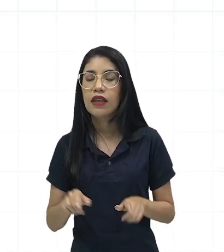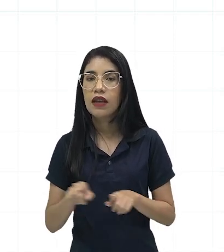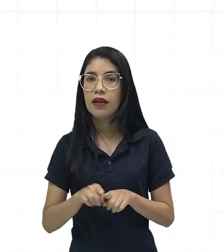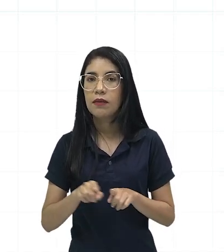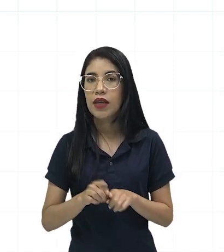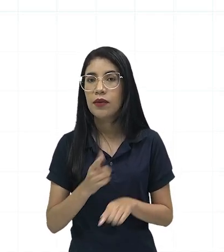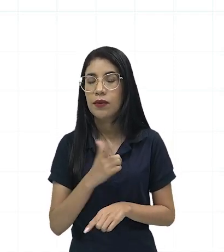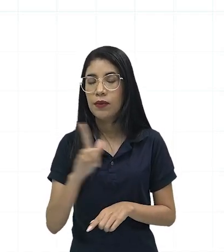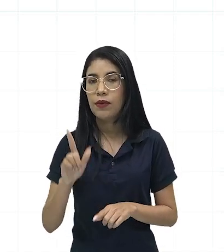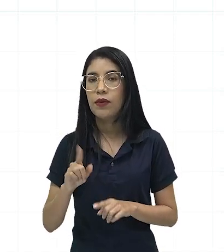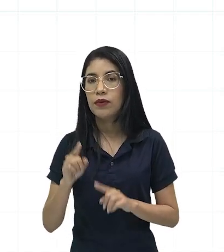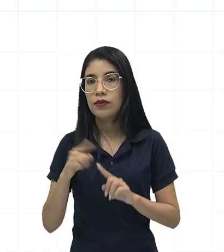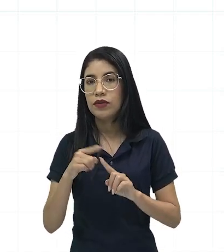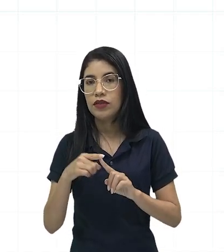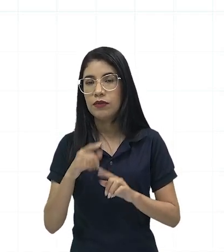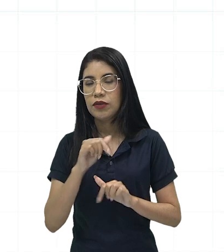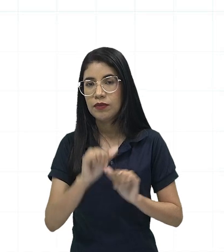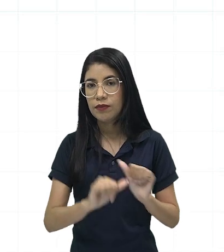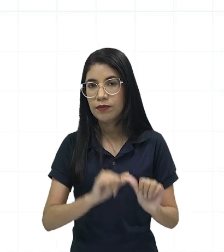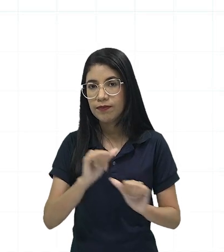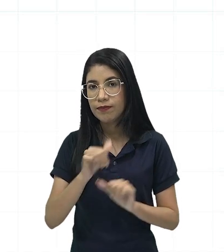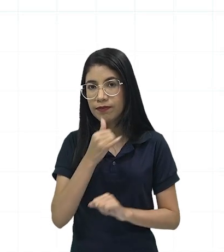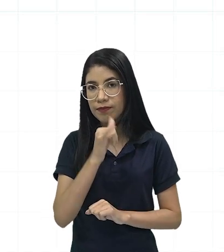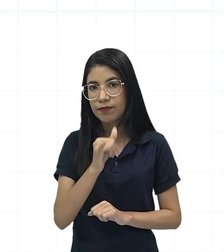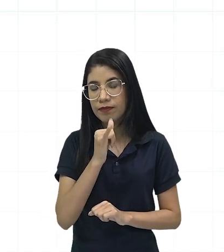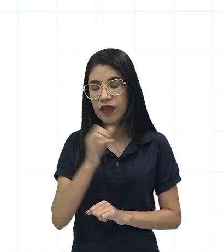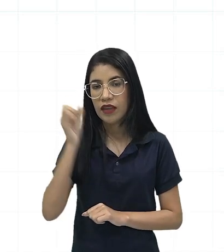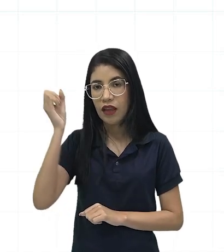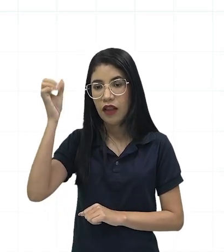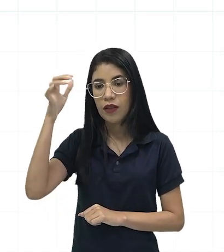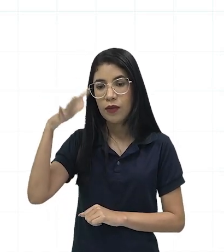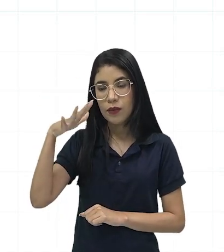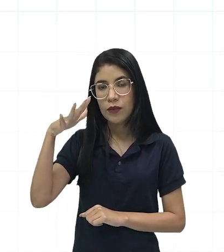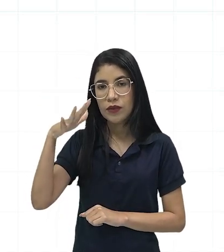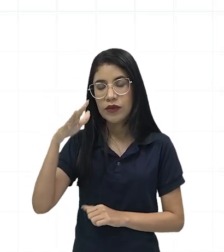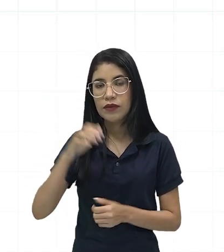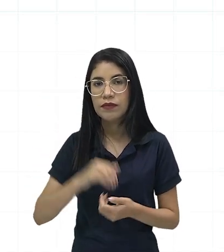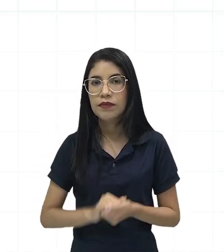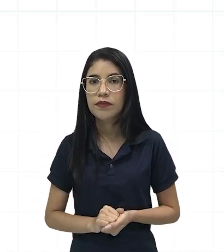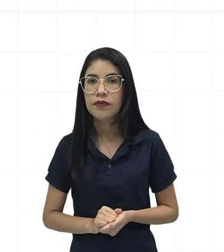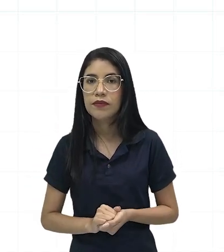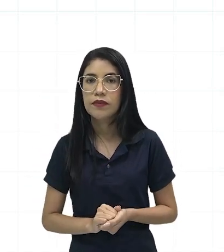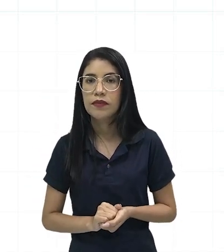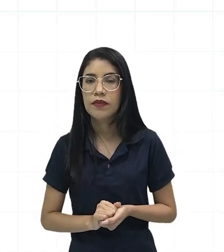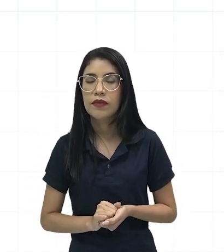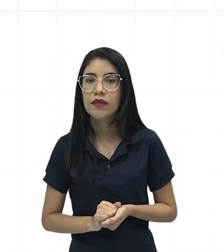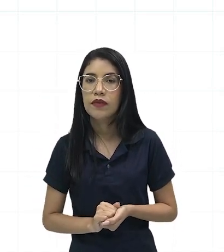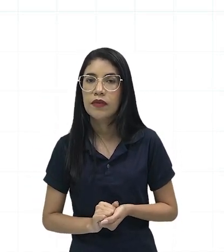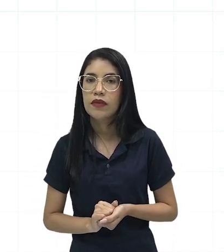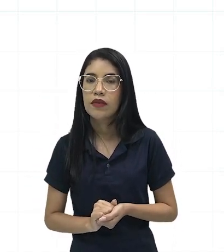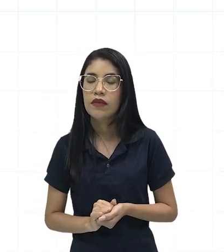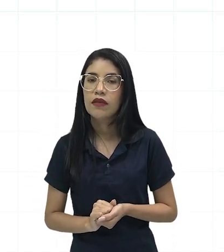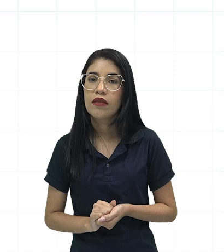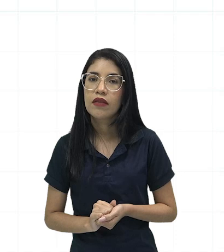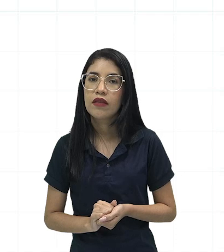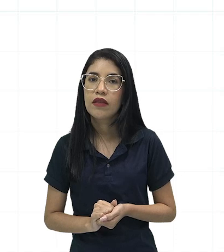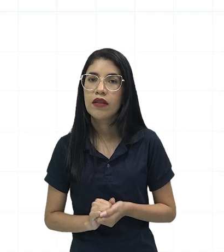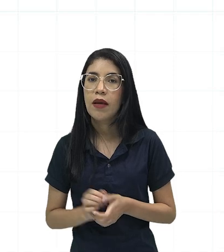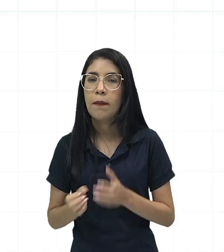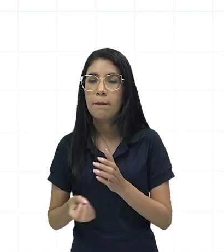temos a transformação de energia luminosa, né? Com a formação